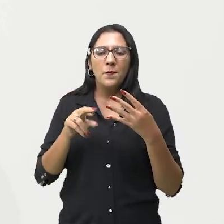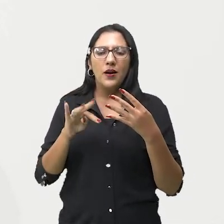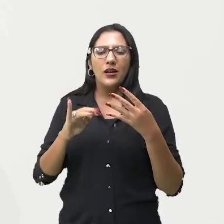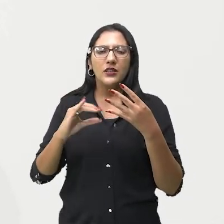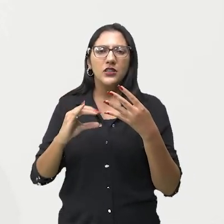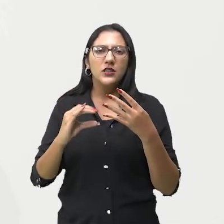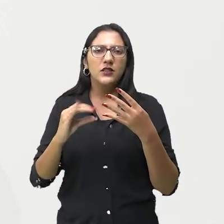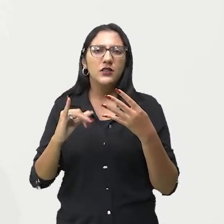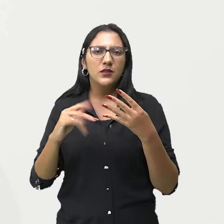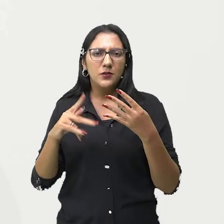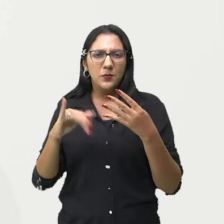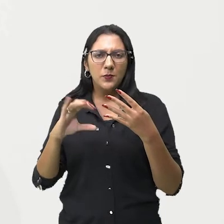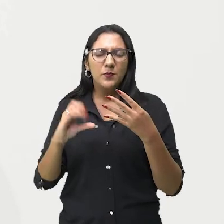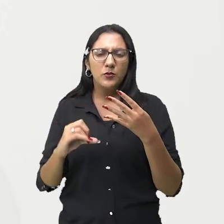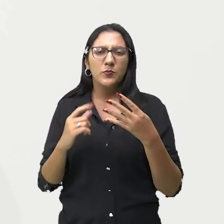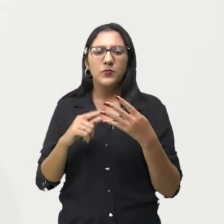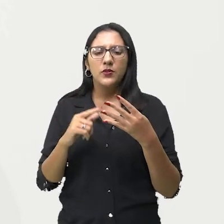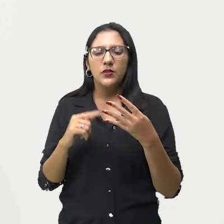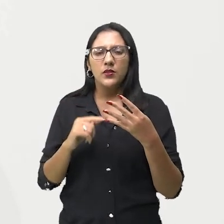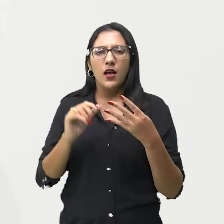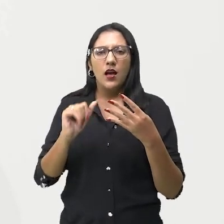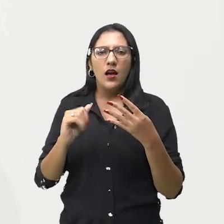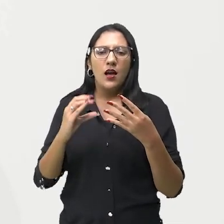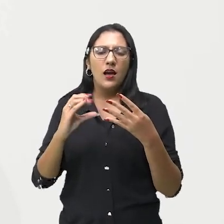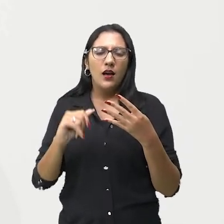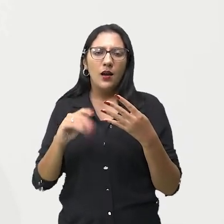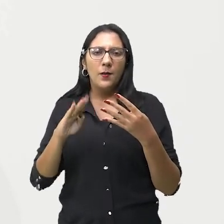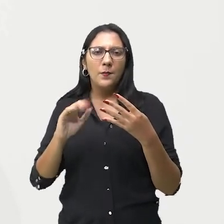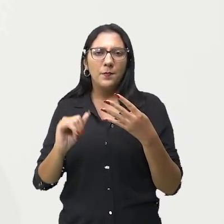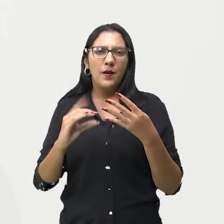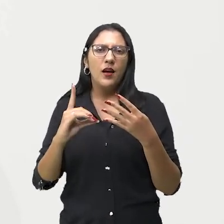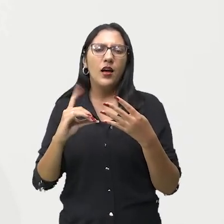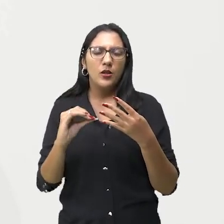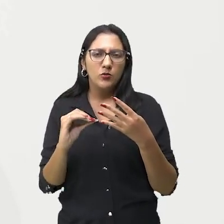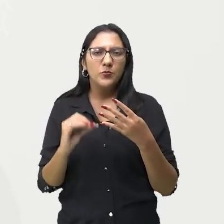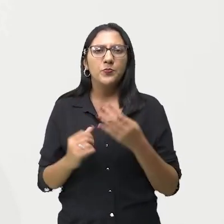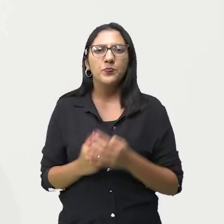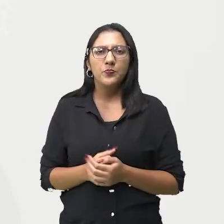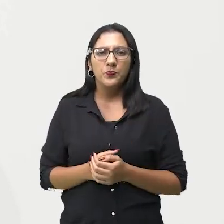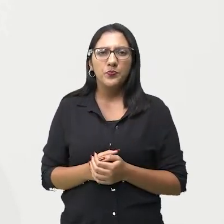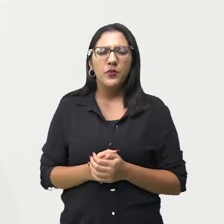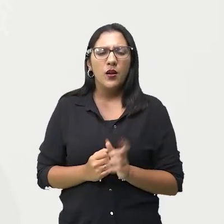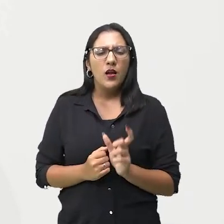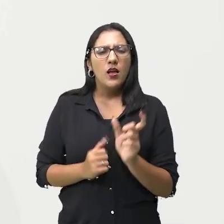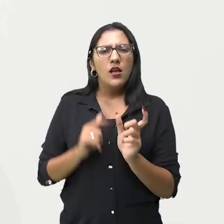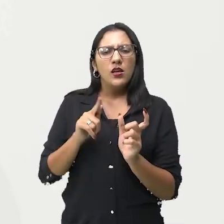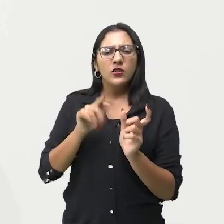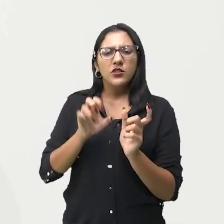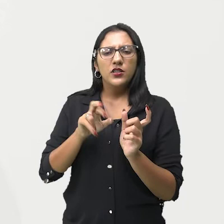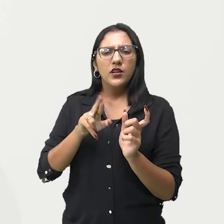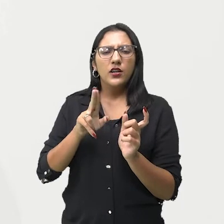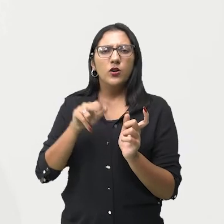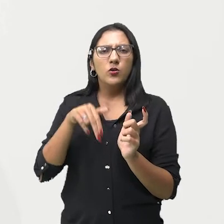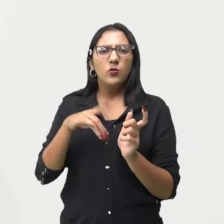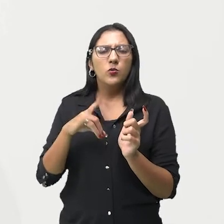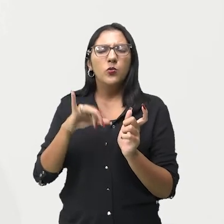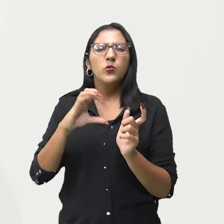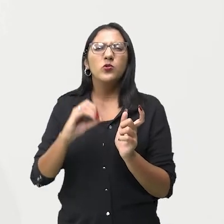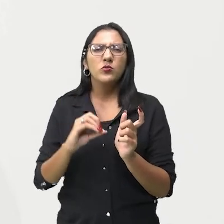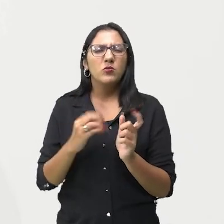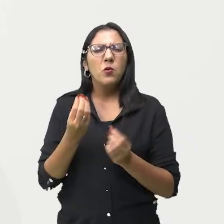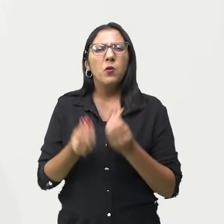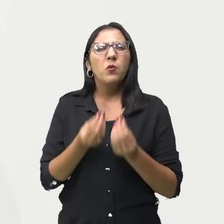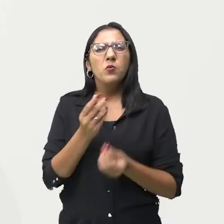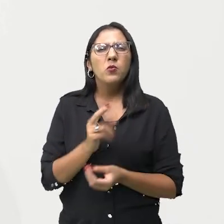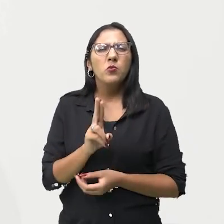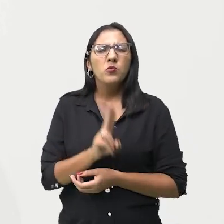uma forma que é acabado. As formas do gerúndio, elas devem ser utilizadas sempre